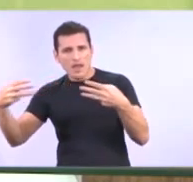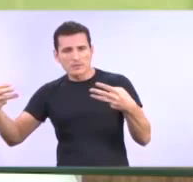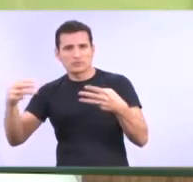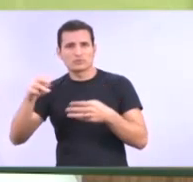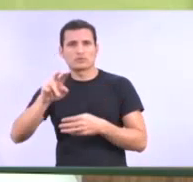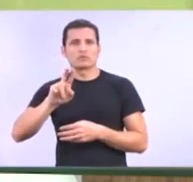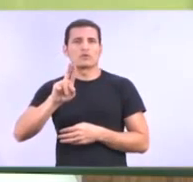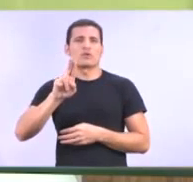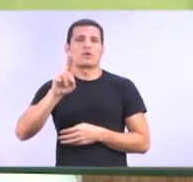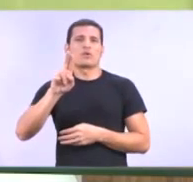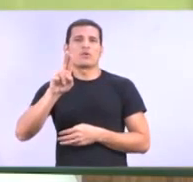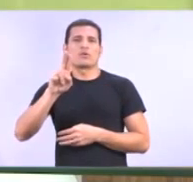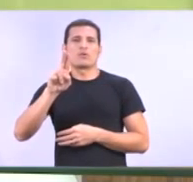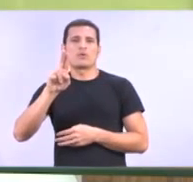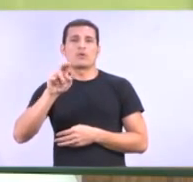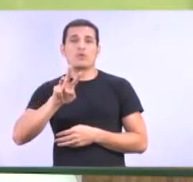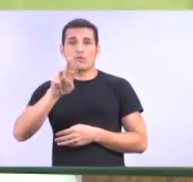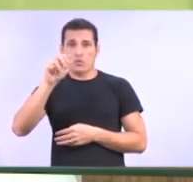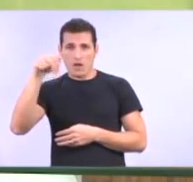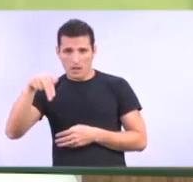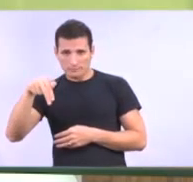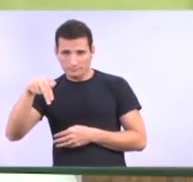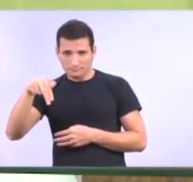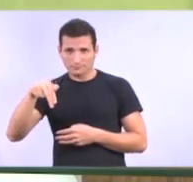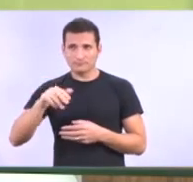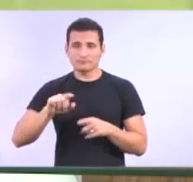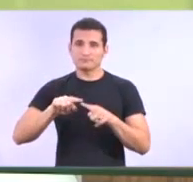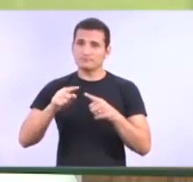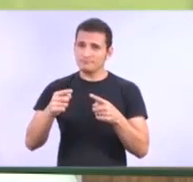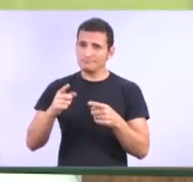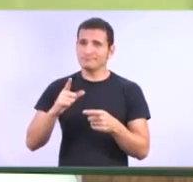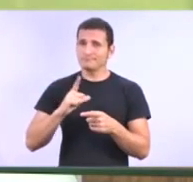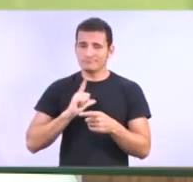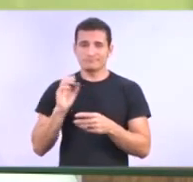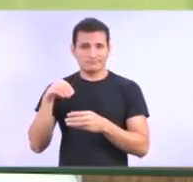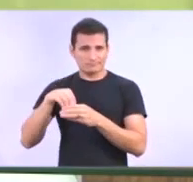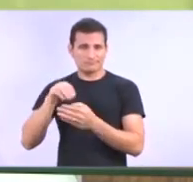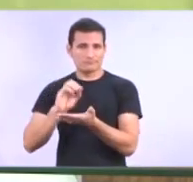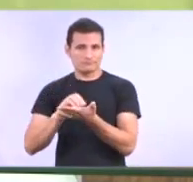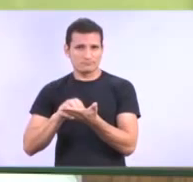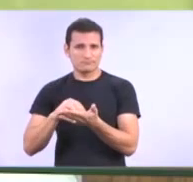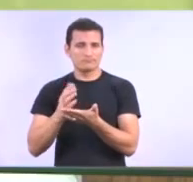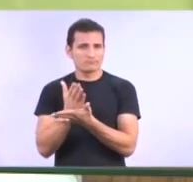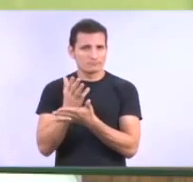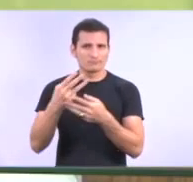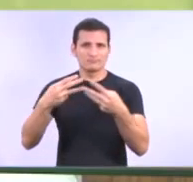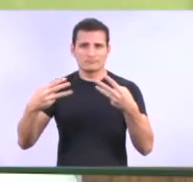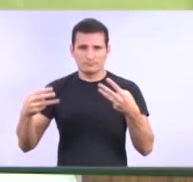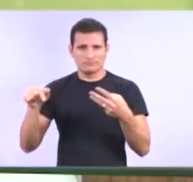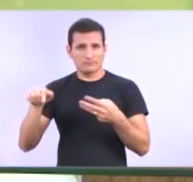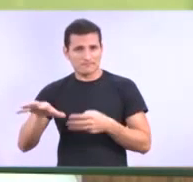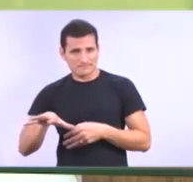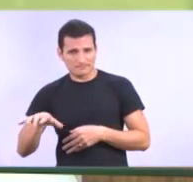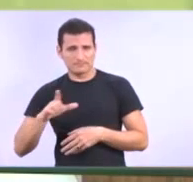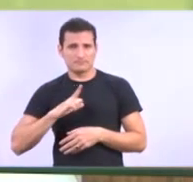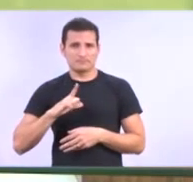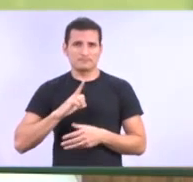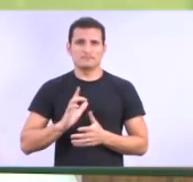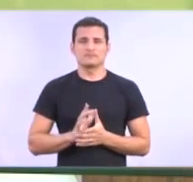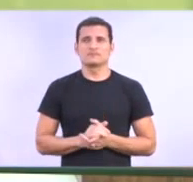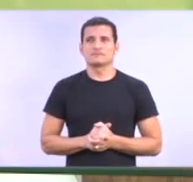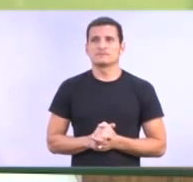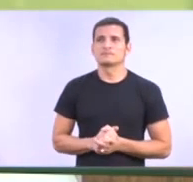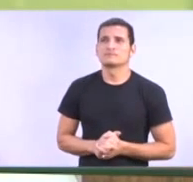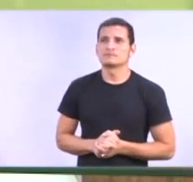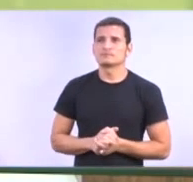Está correto, André, só que você esqueceu que tem mais algumas redes aí nesse meio, né? Porque, veja bem,